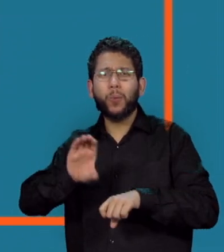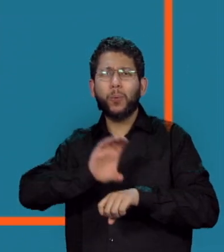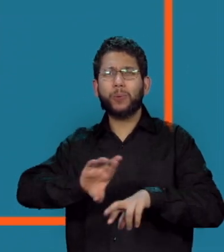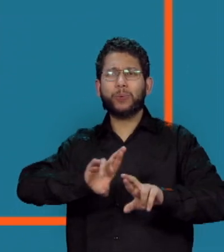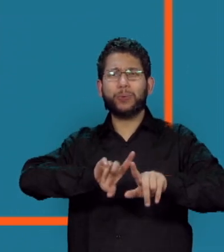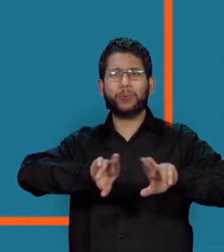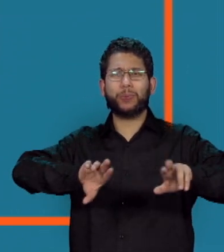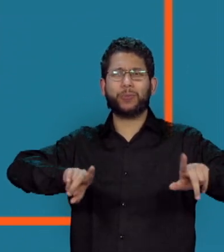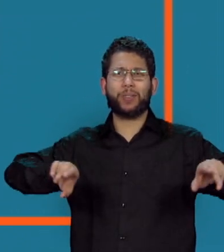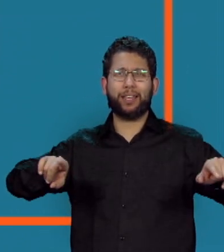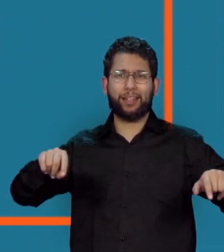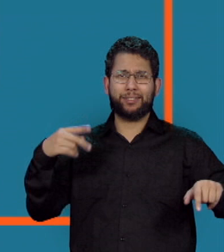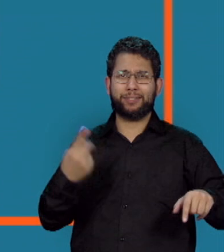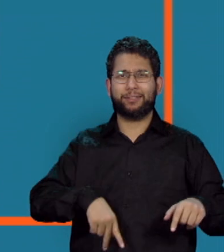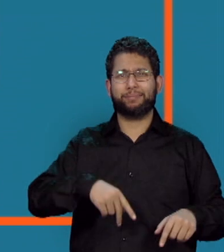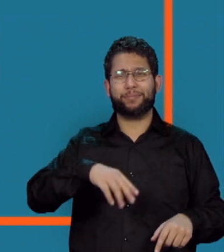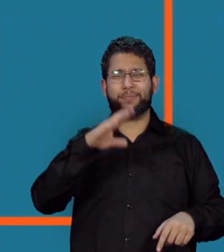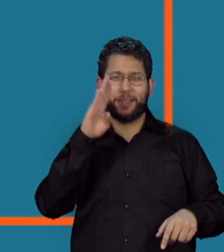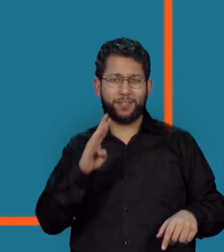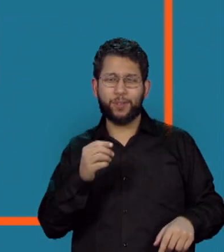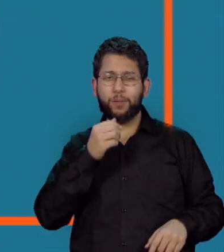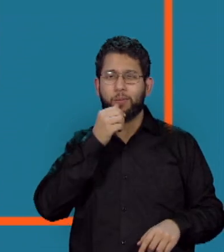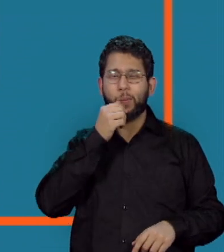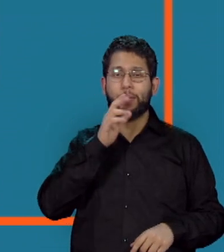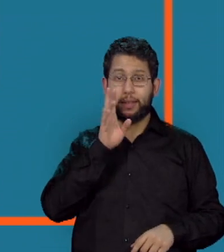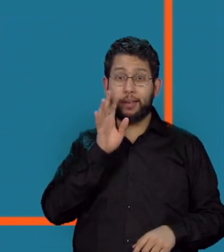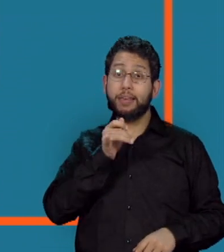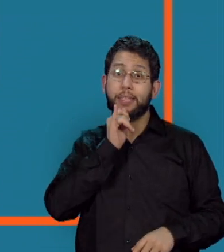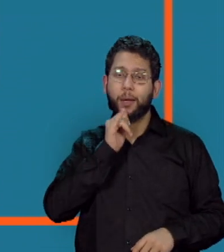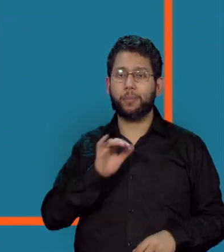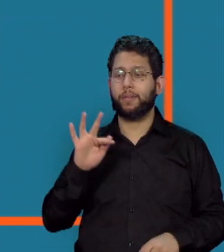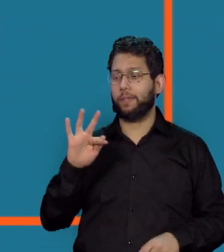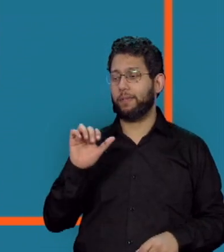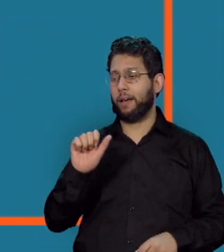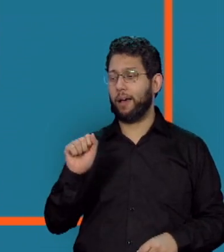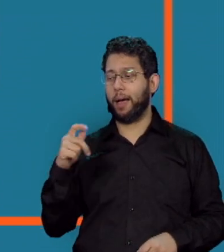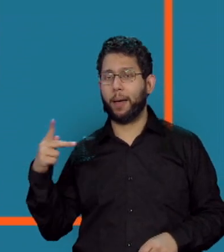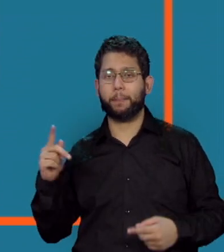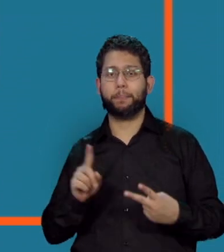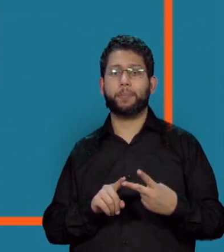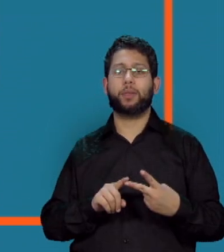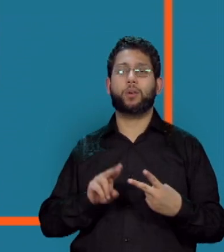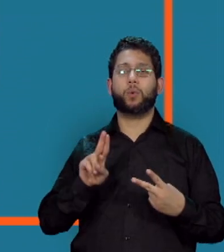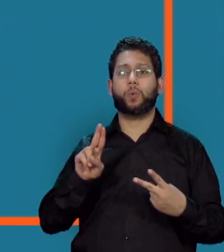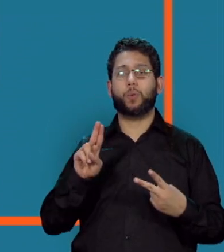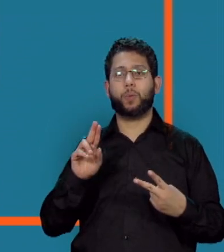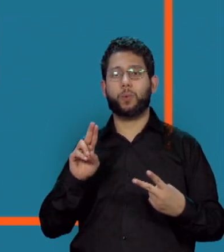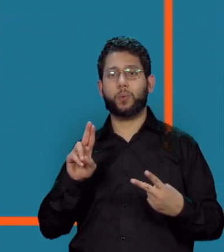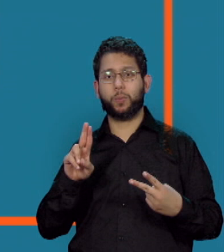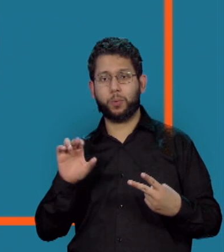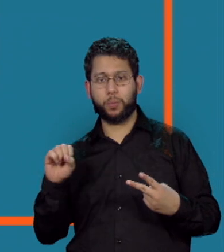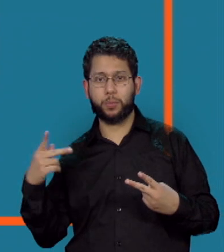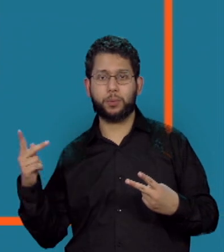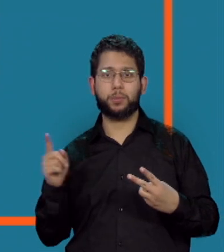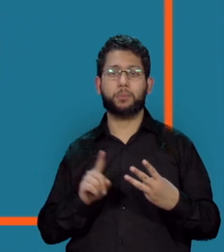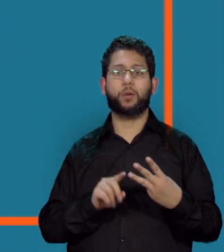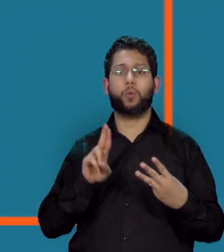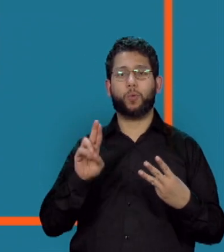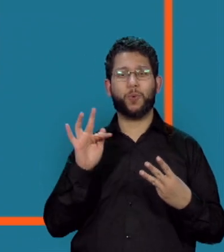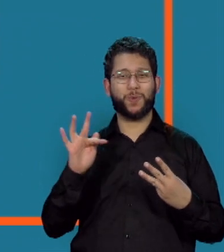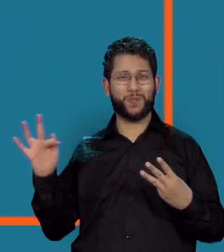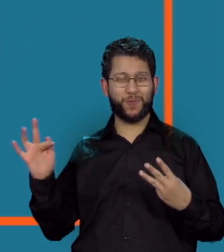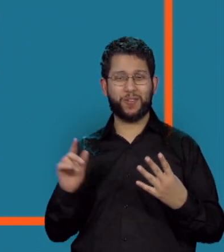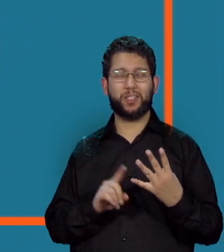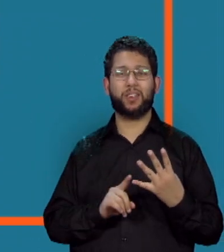no país, né? Então a gente tem aqui a FAAP, a USP, a UF, a